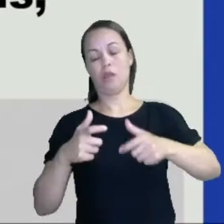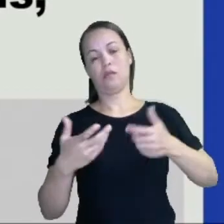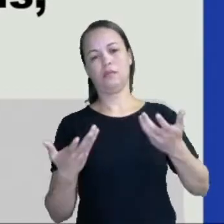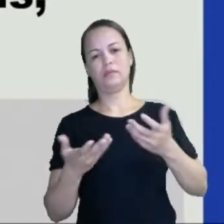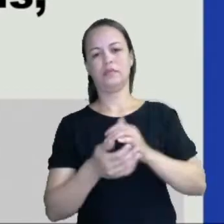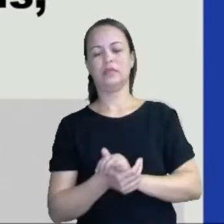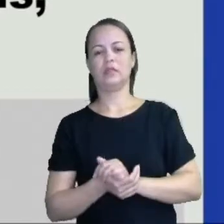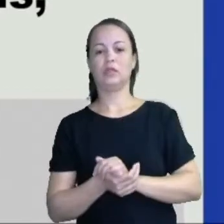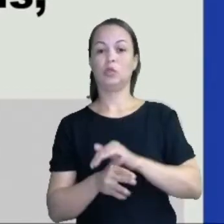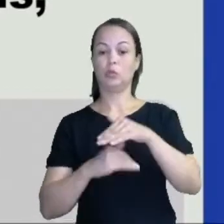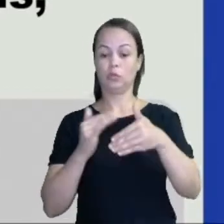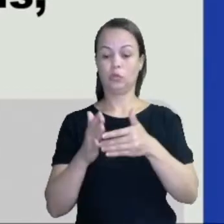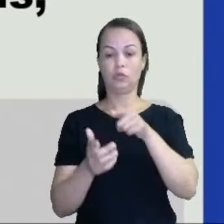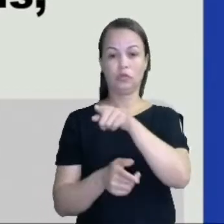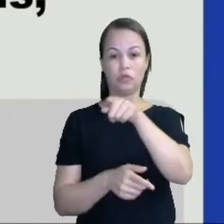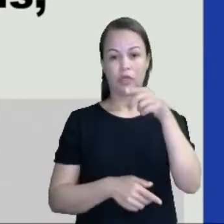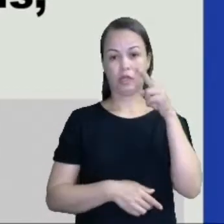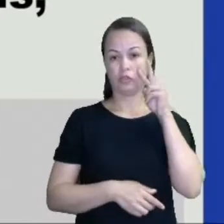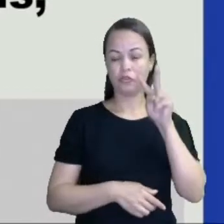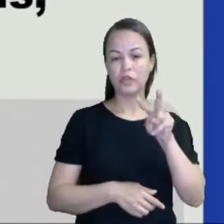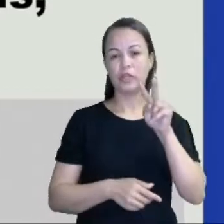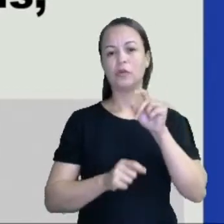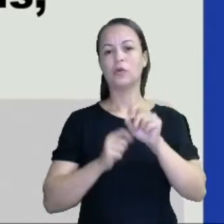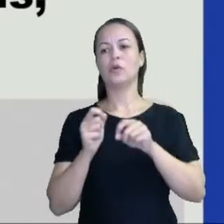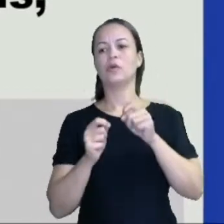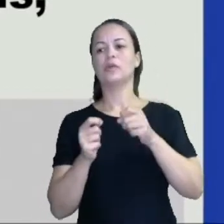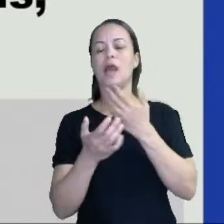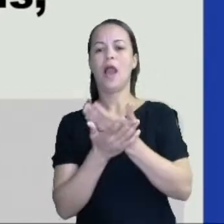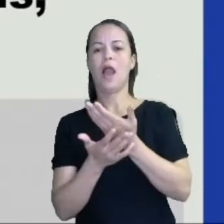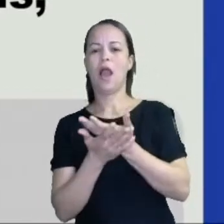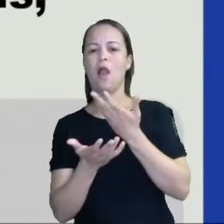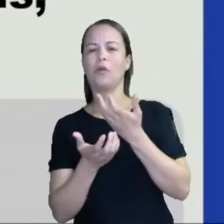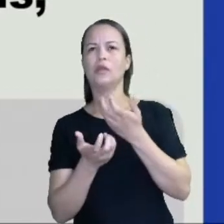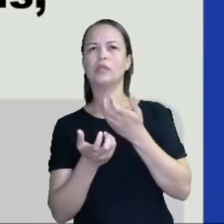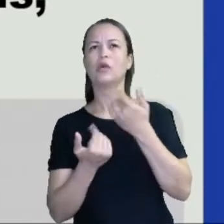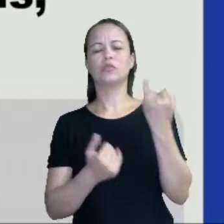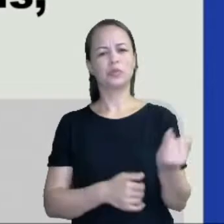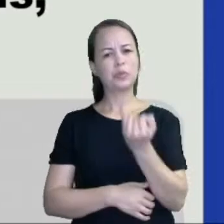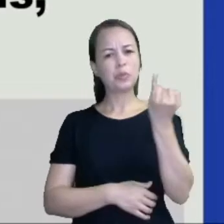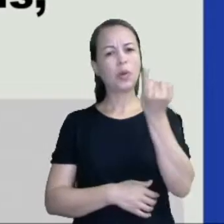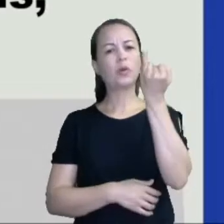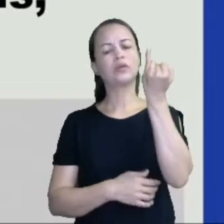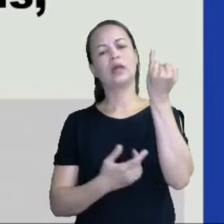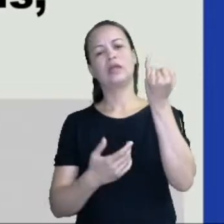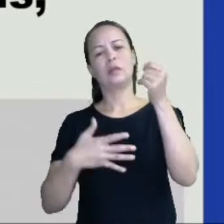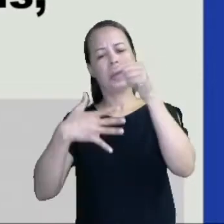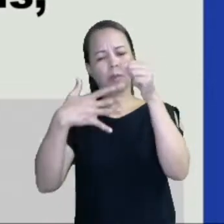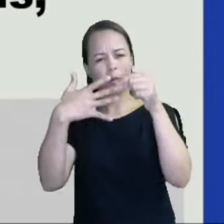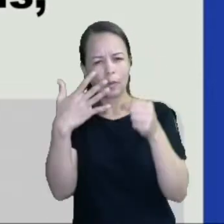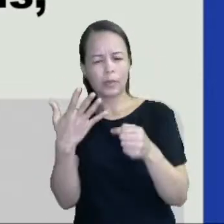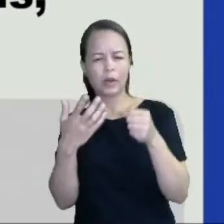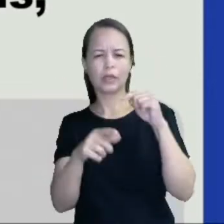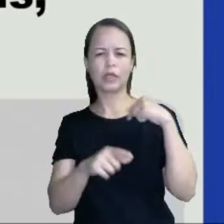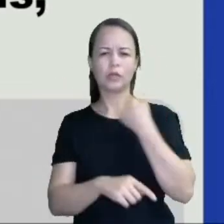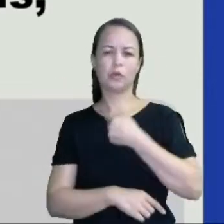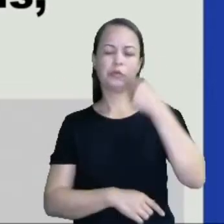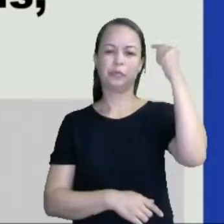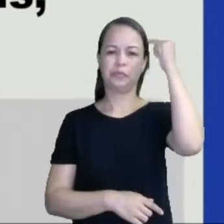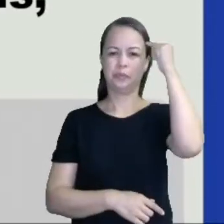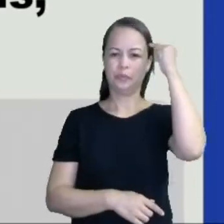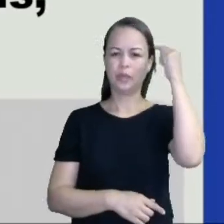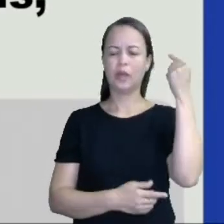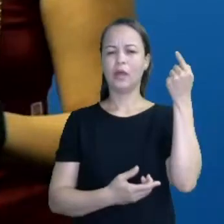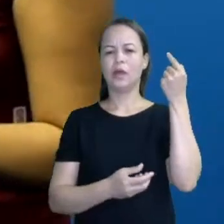viram, na aula da professora Tereza. E esses pontos vão ser importantes para poder a gente pensar nesses